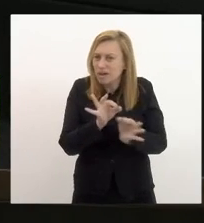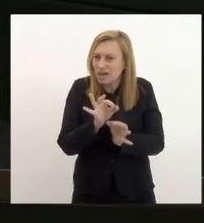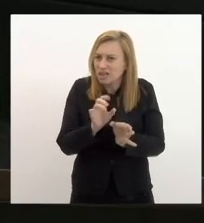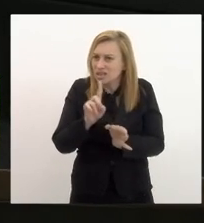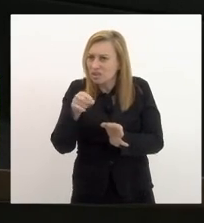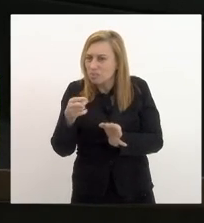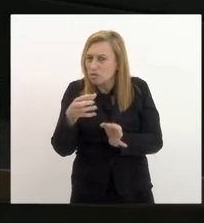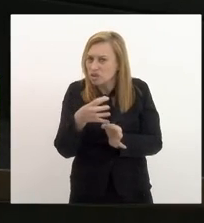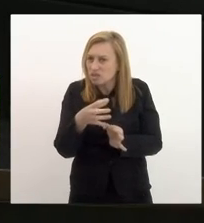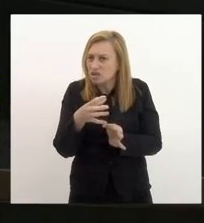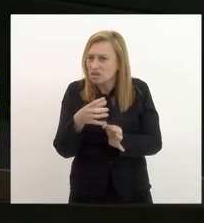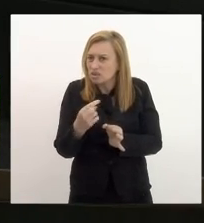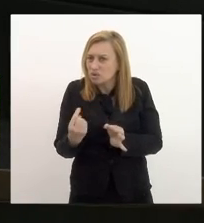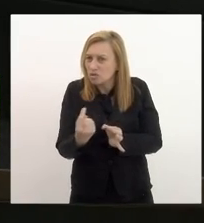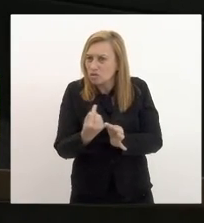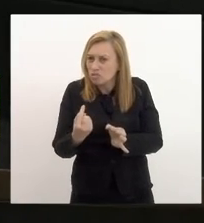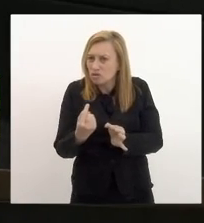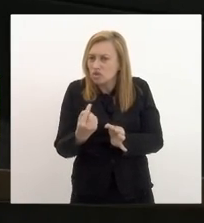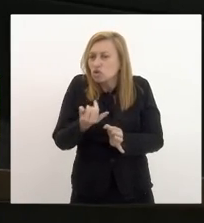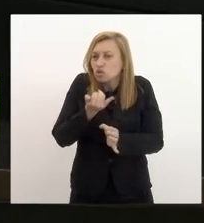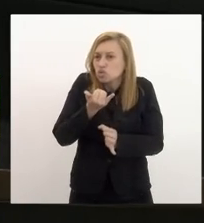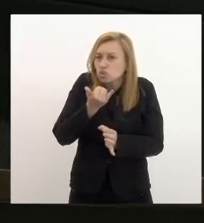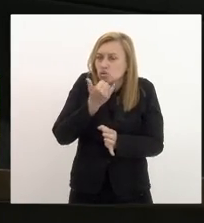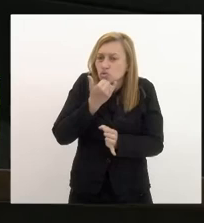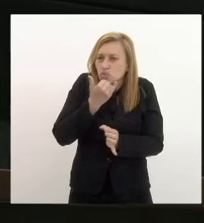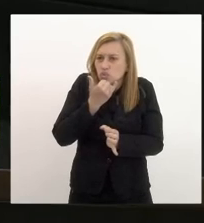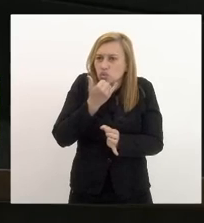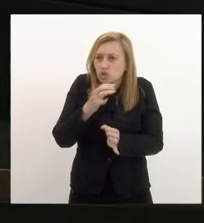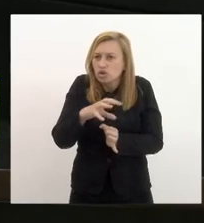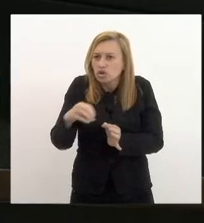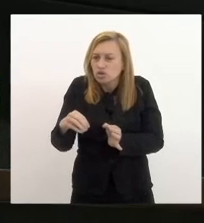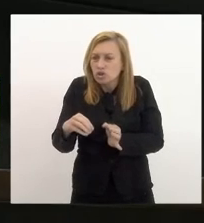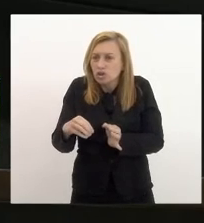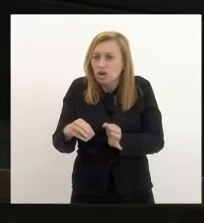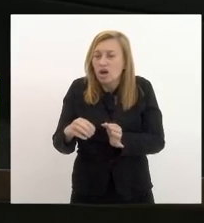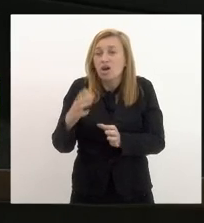e depois a gente então eu não escutei retirou